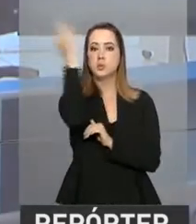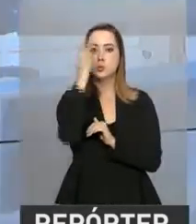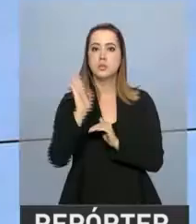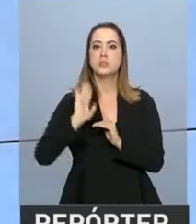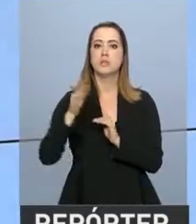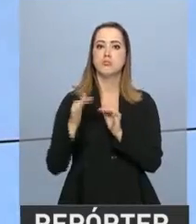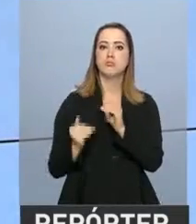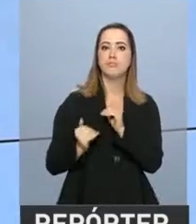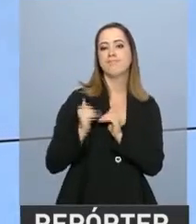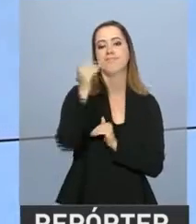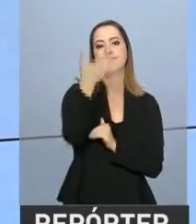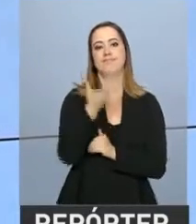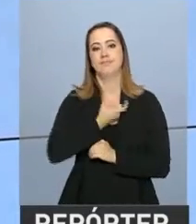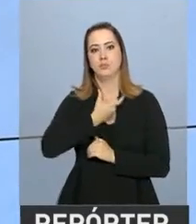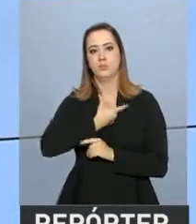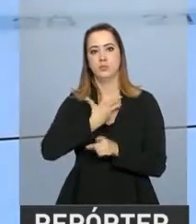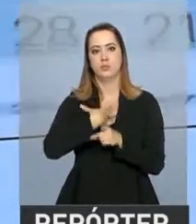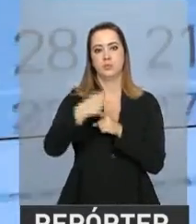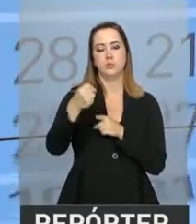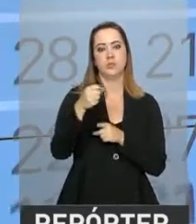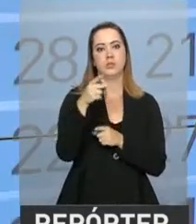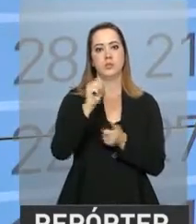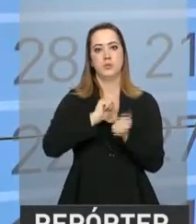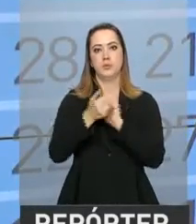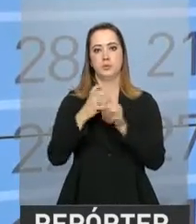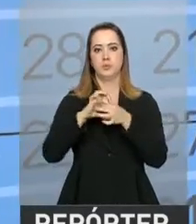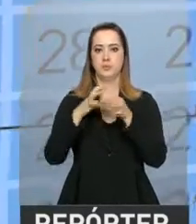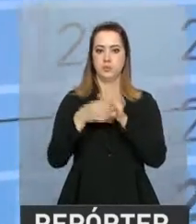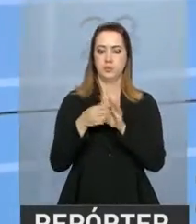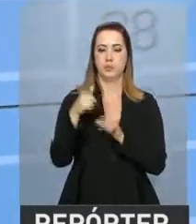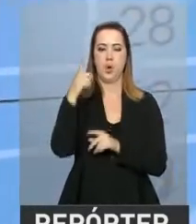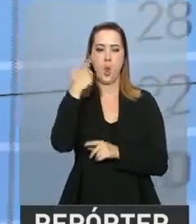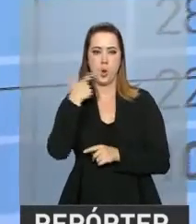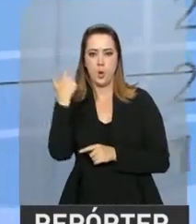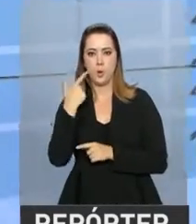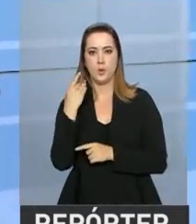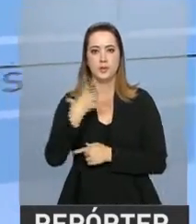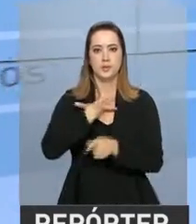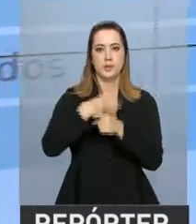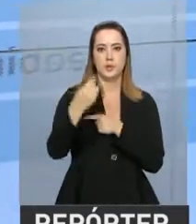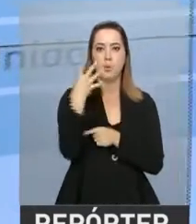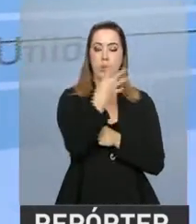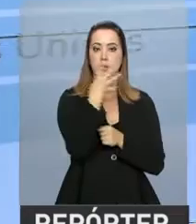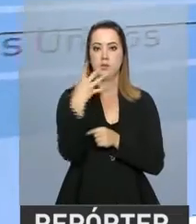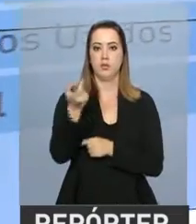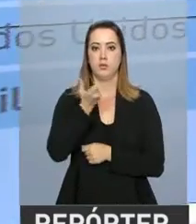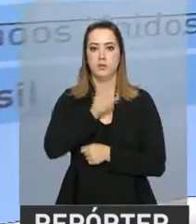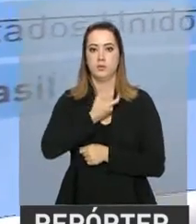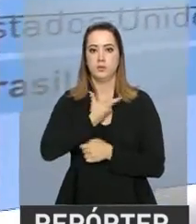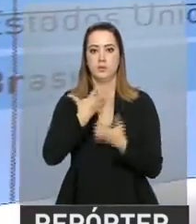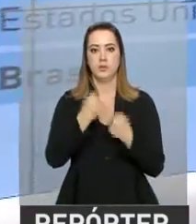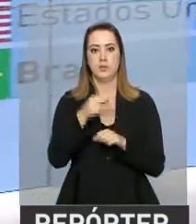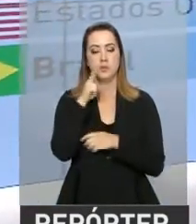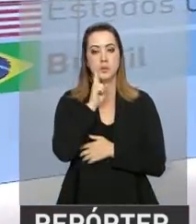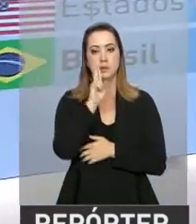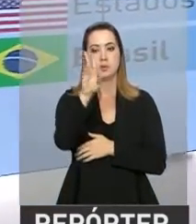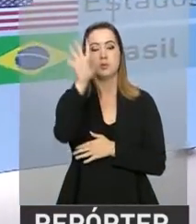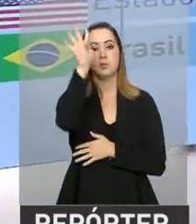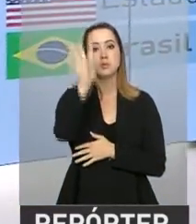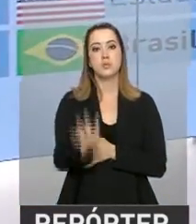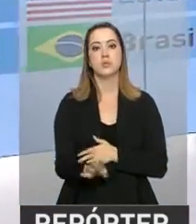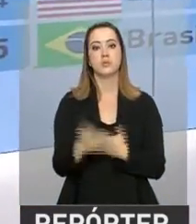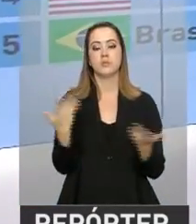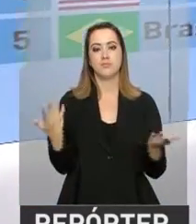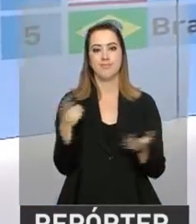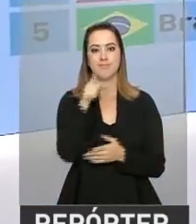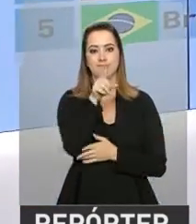nos jogos paralímpicos de londres em 2012 onde conquistamos 44 medalhas vamos ver então como é que está o quadro de